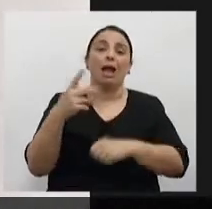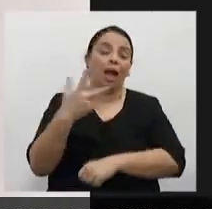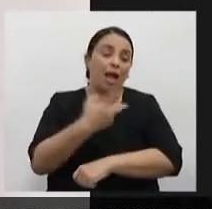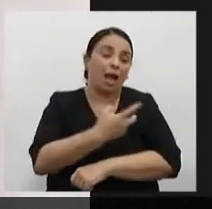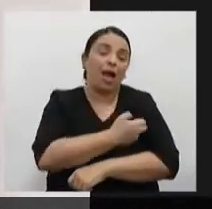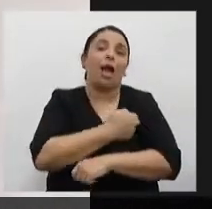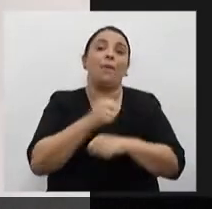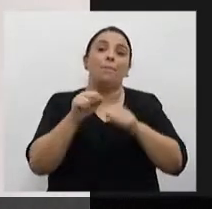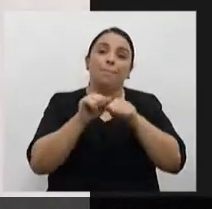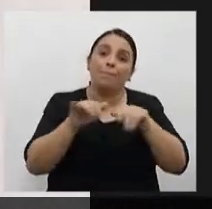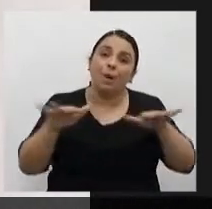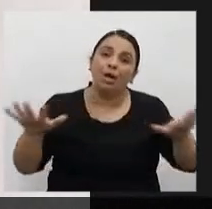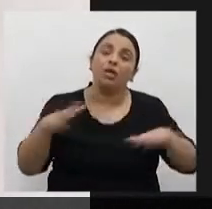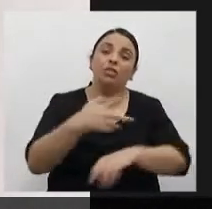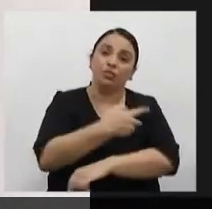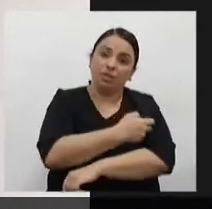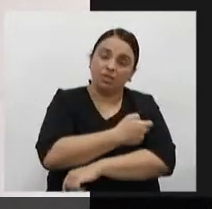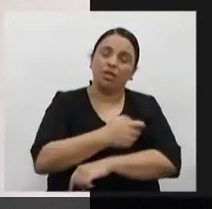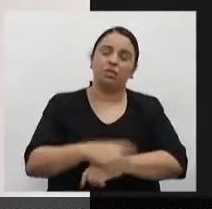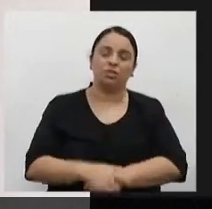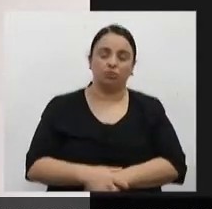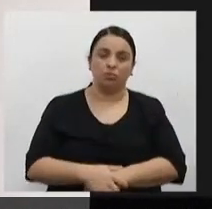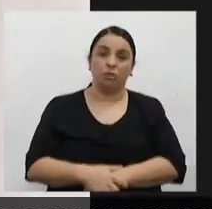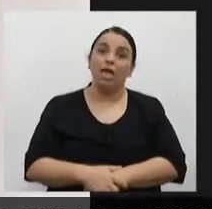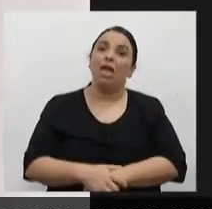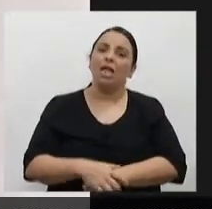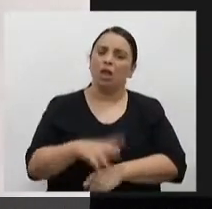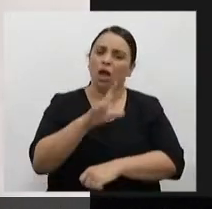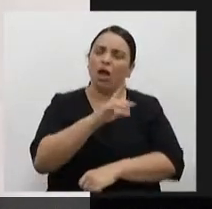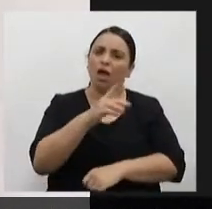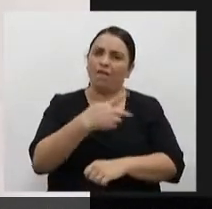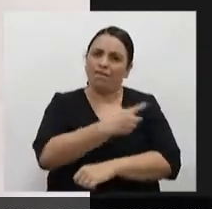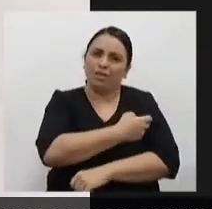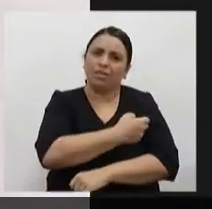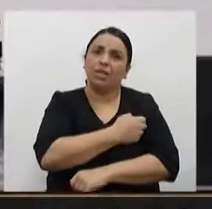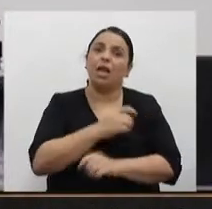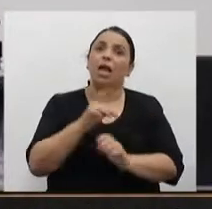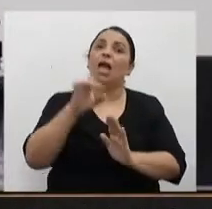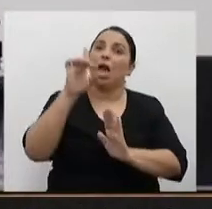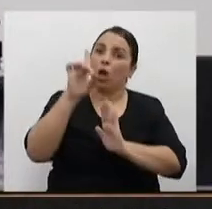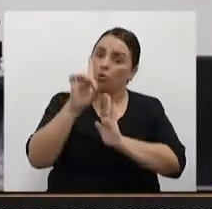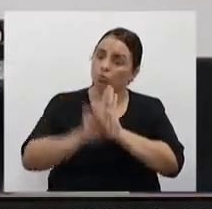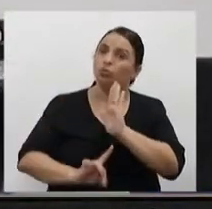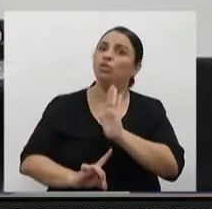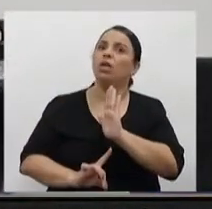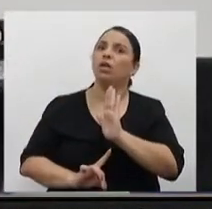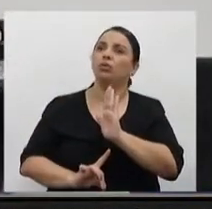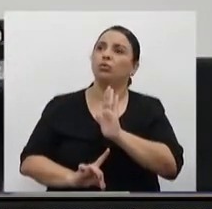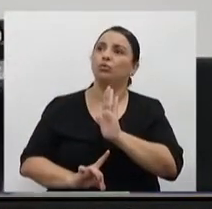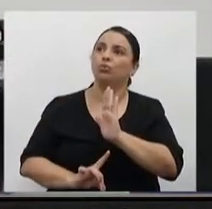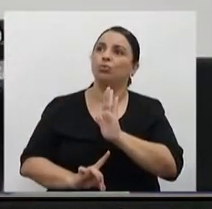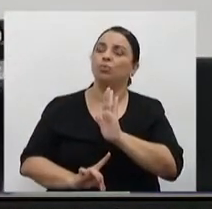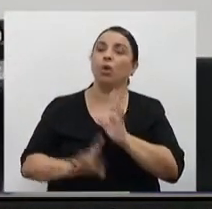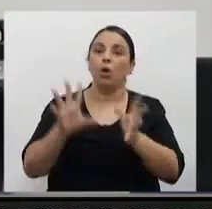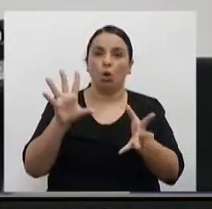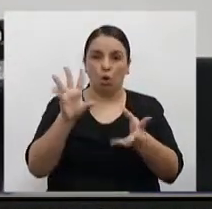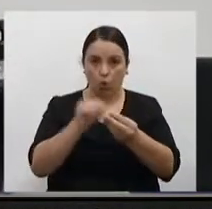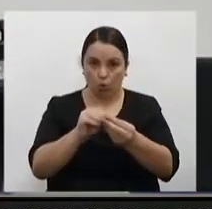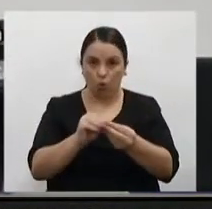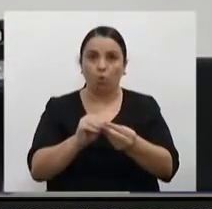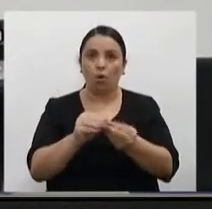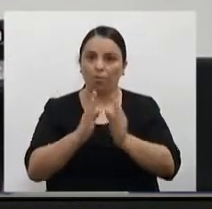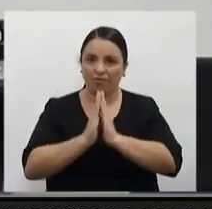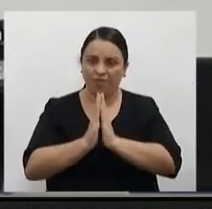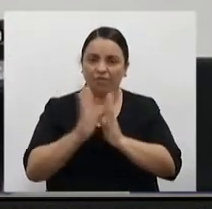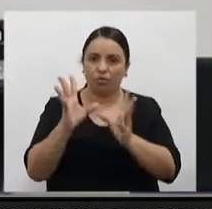é favor, né? Então, eu acho que é bom a gente especificar isso. Obrigado. De modo a incluir as pessoas com transtorno